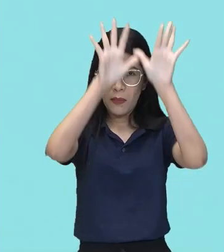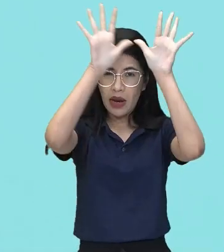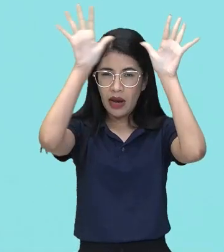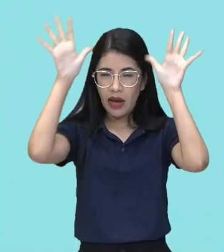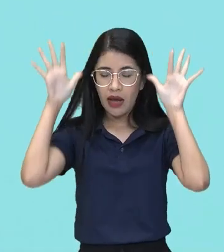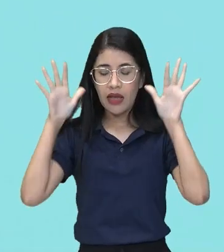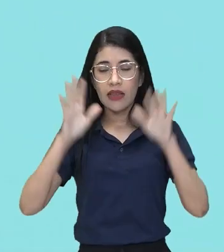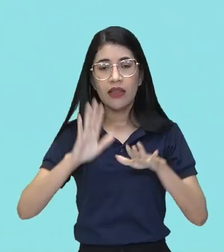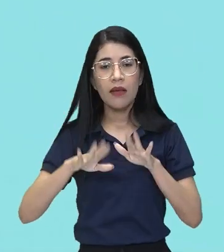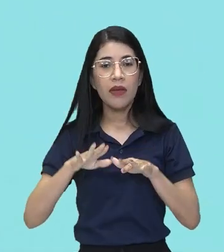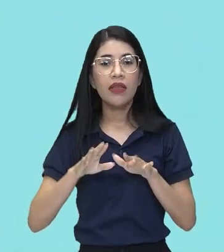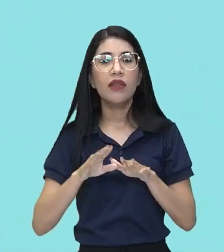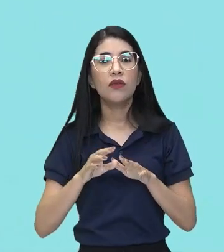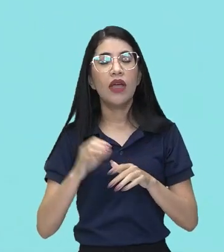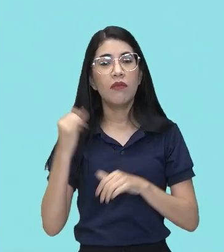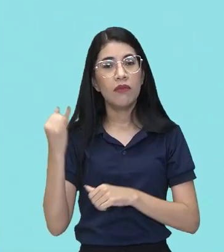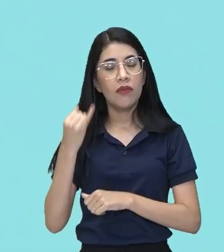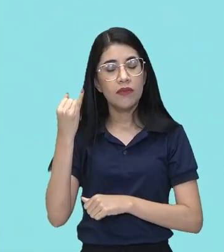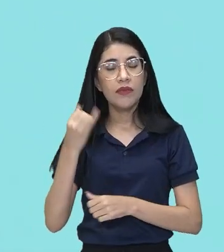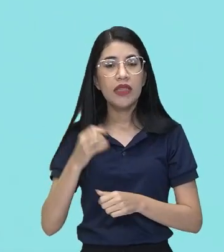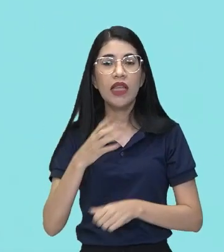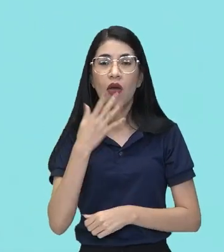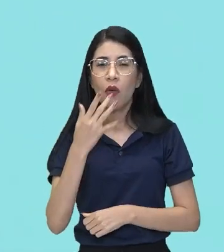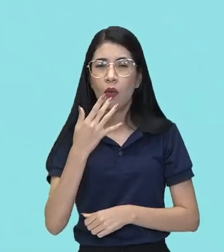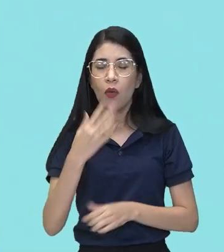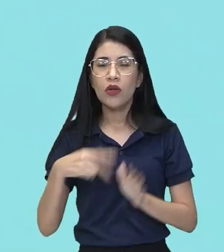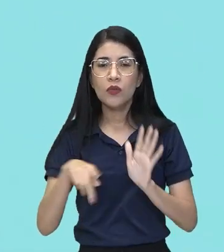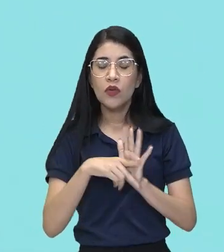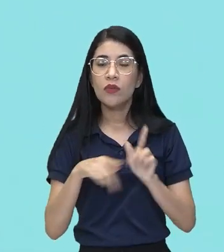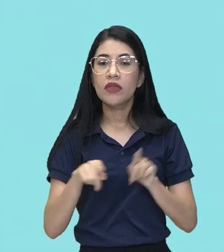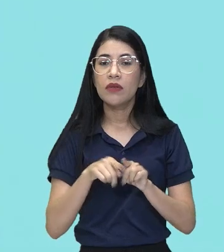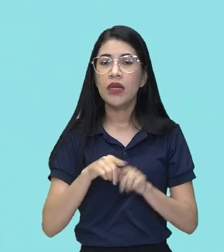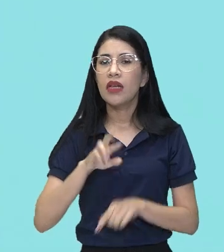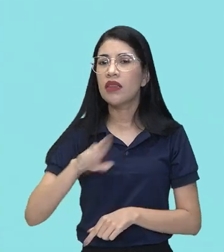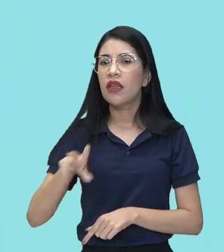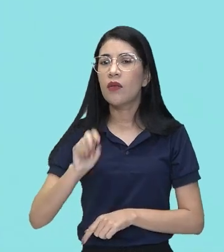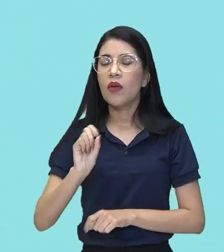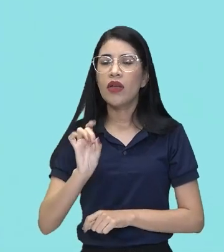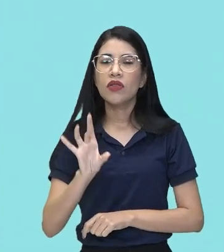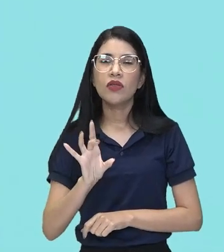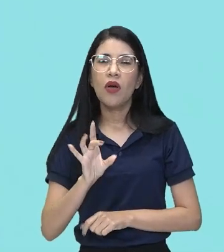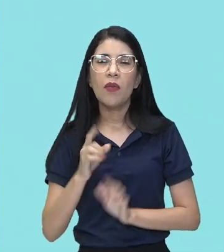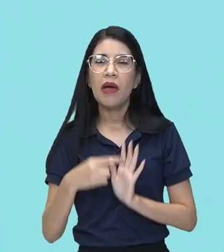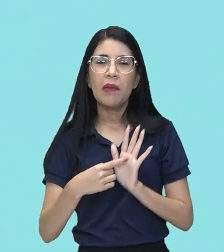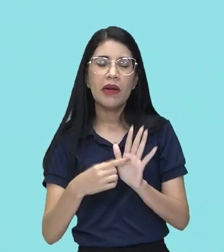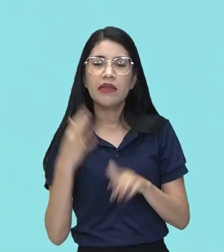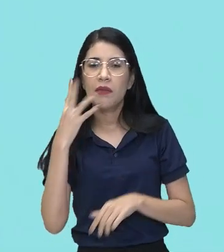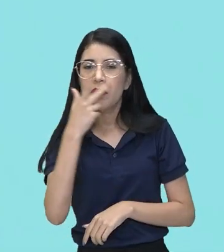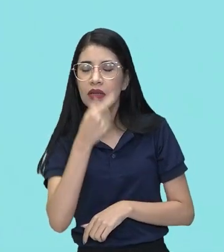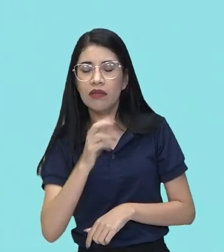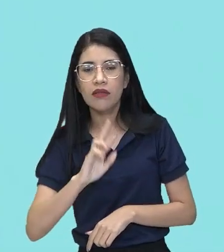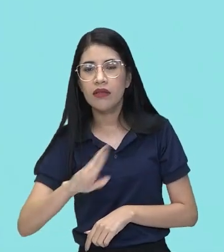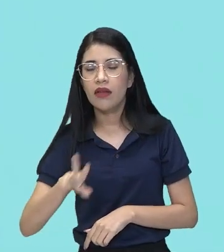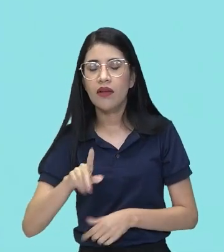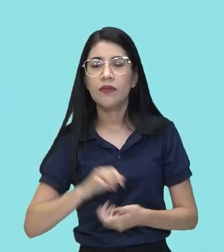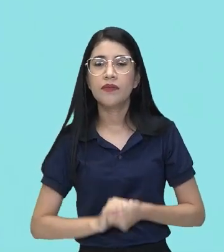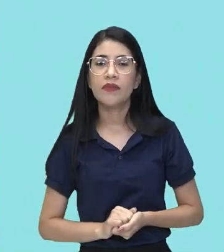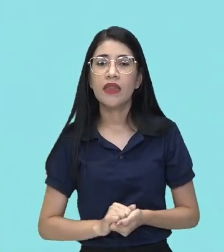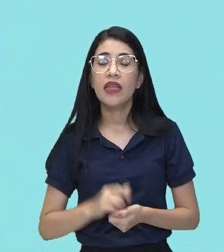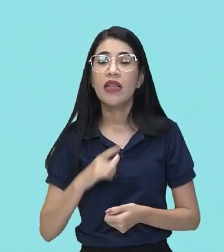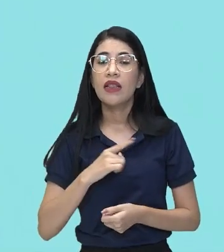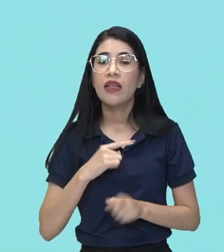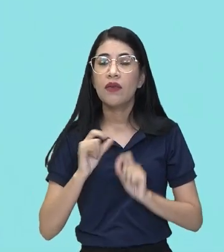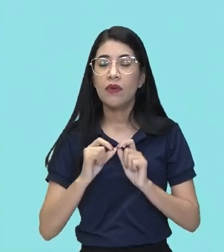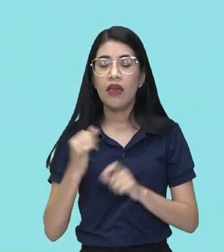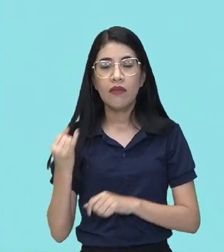assim sucessivamente, com cores específicas. Não é um elemento de ornamentação. Ele é um elemento de